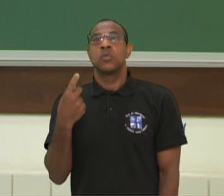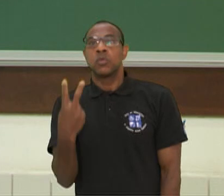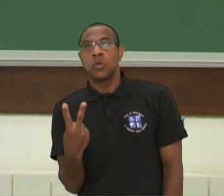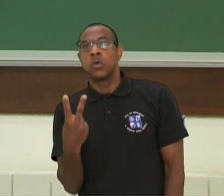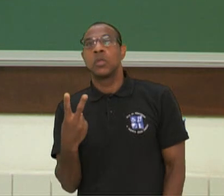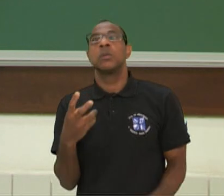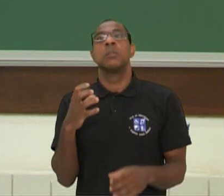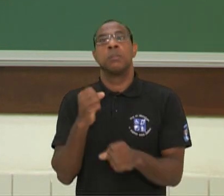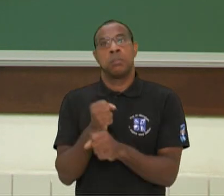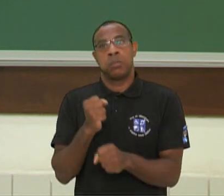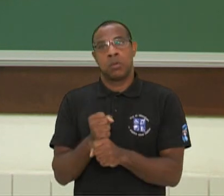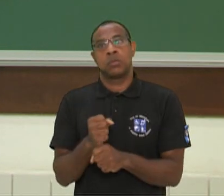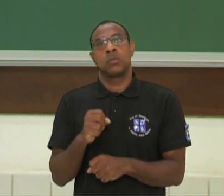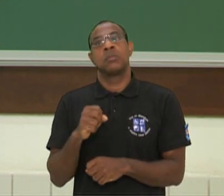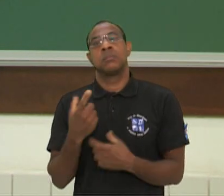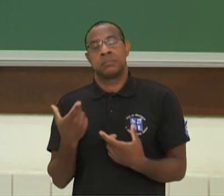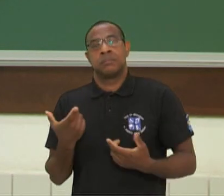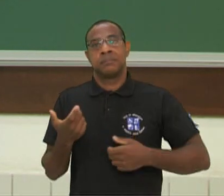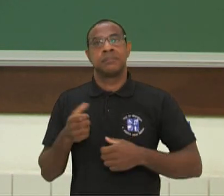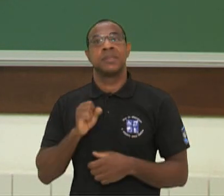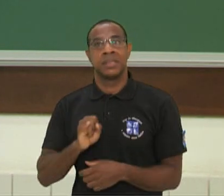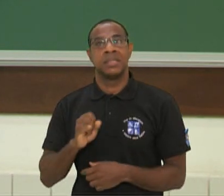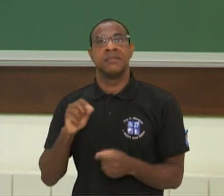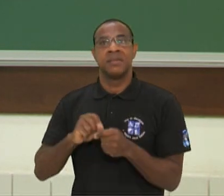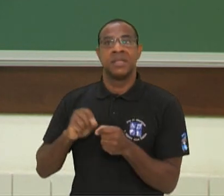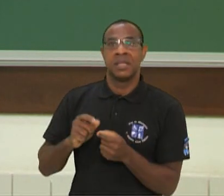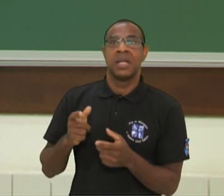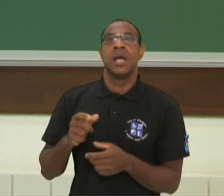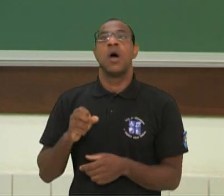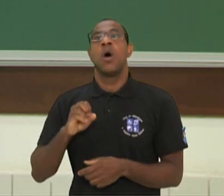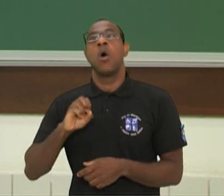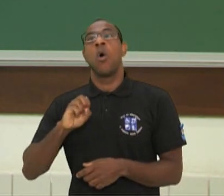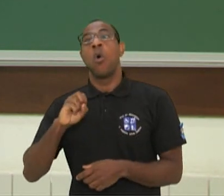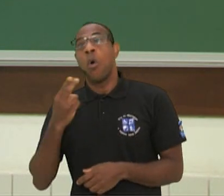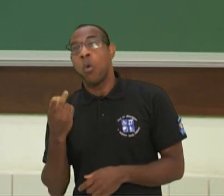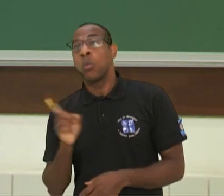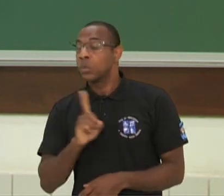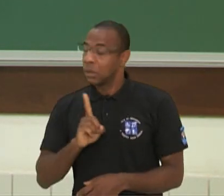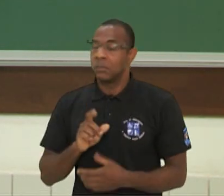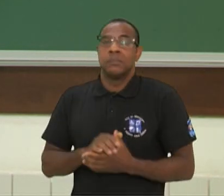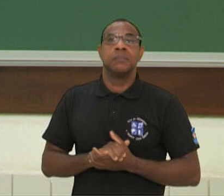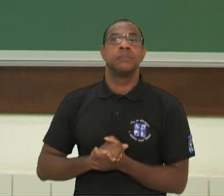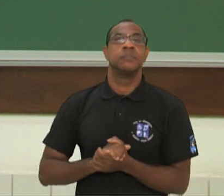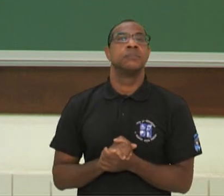saques consecutivos e depois 2 saques consecutivos para o seu adversário.